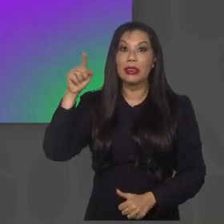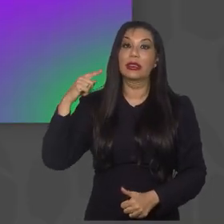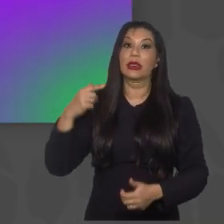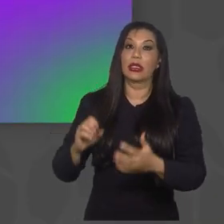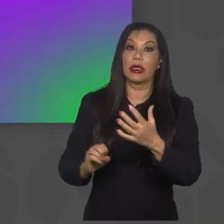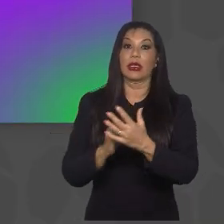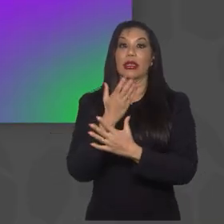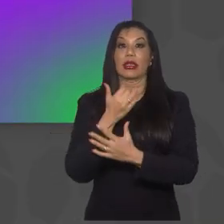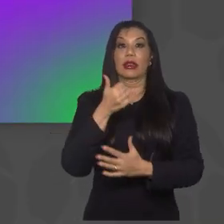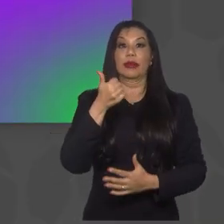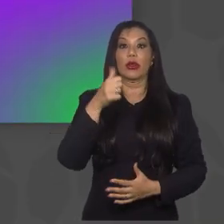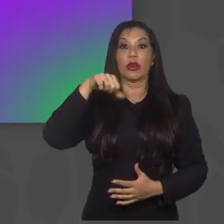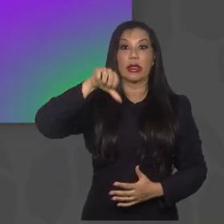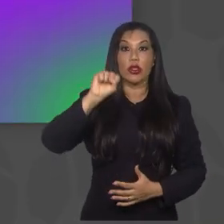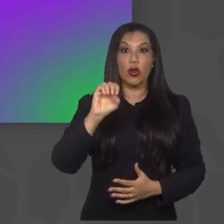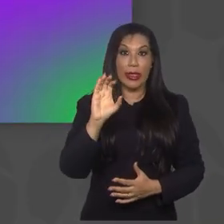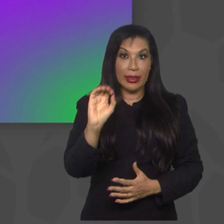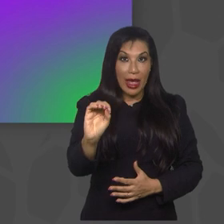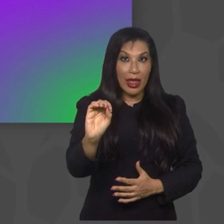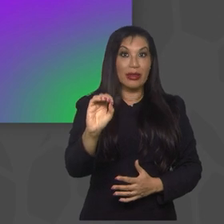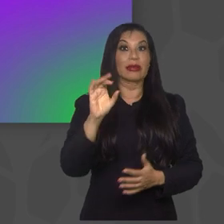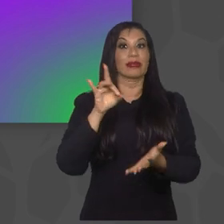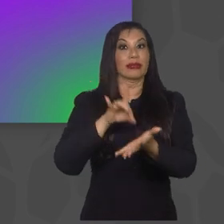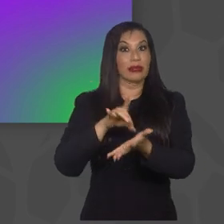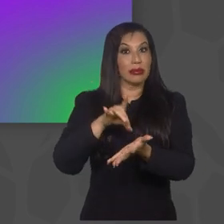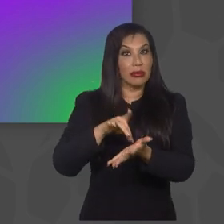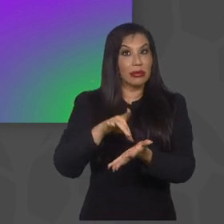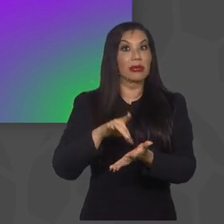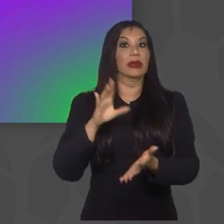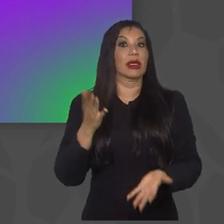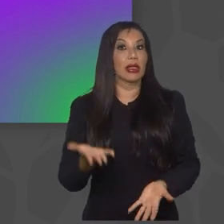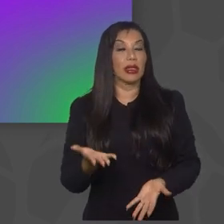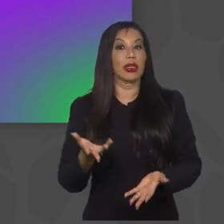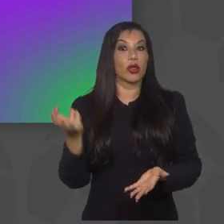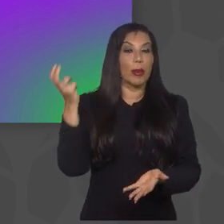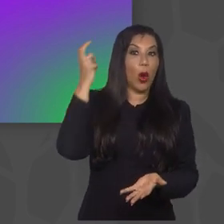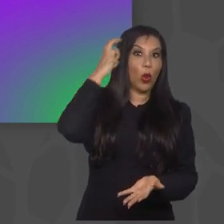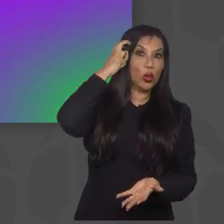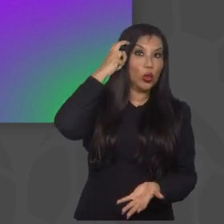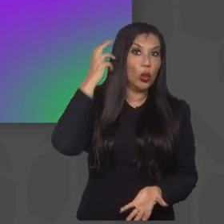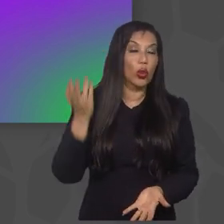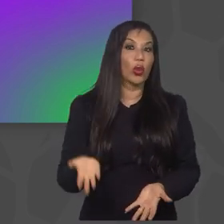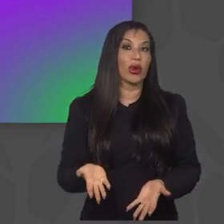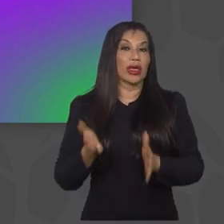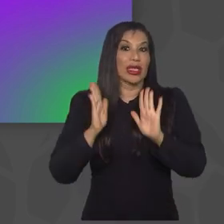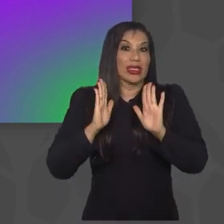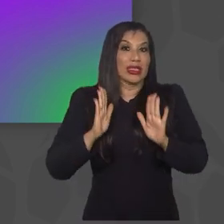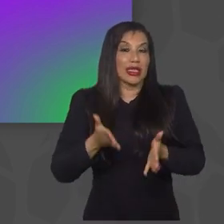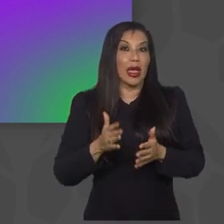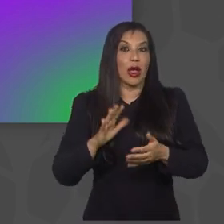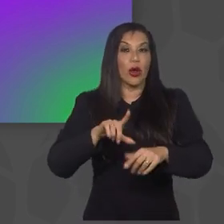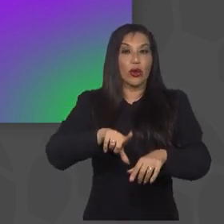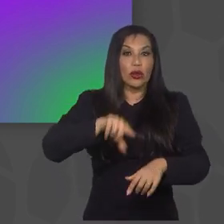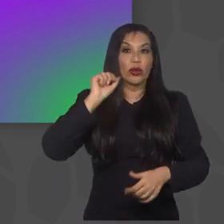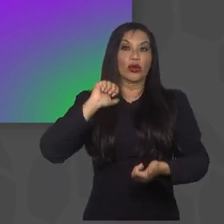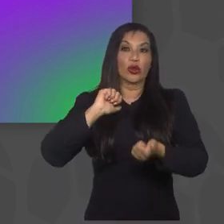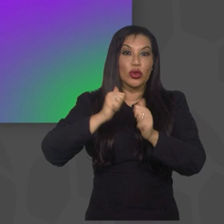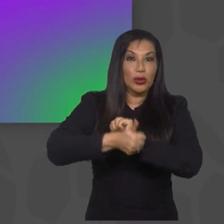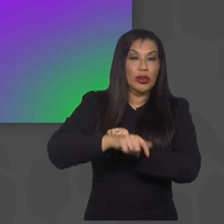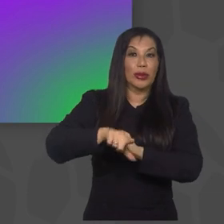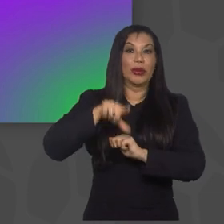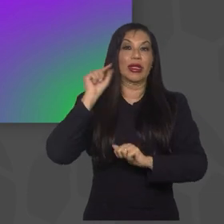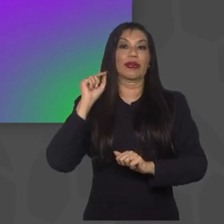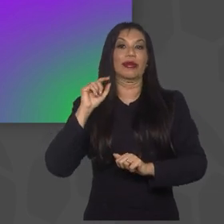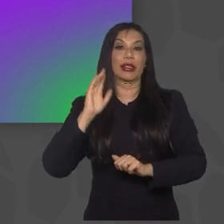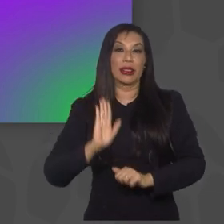desde 1980, muito, né? Tempo. É realmente é uma falta de uma cultura. O esporte preferido lá